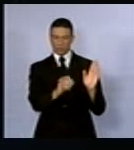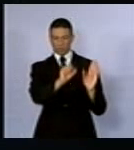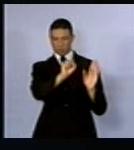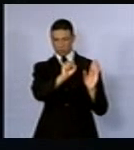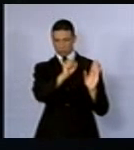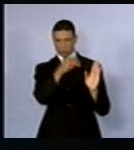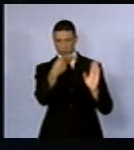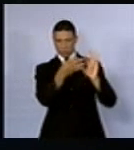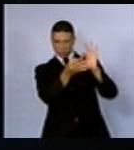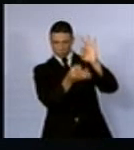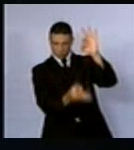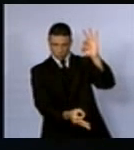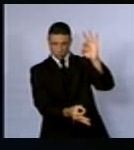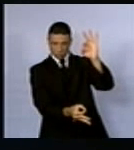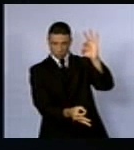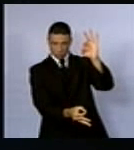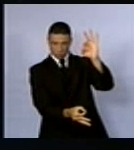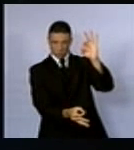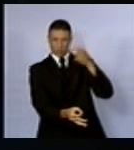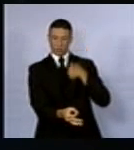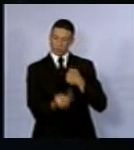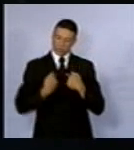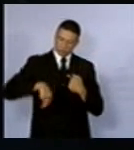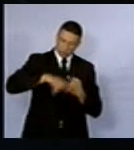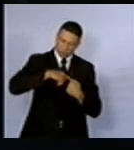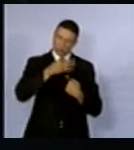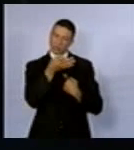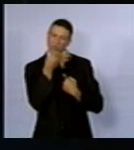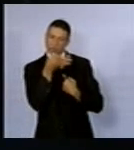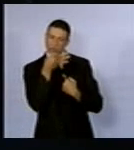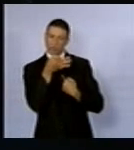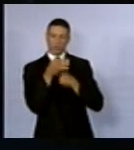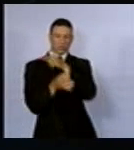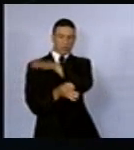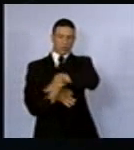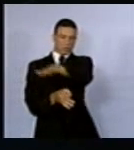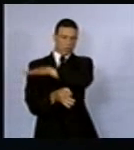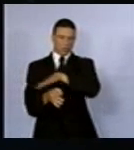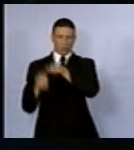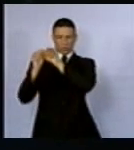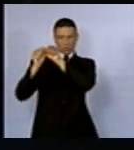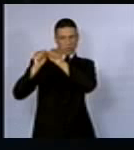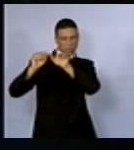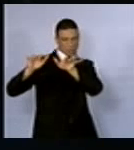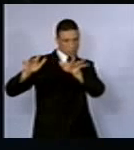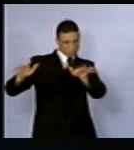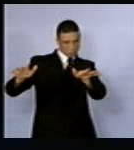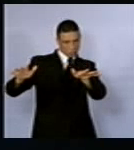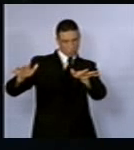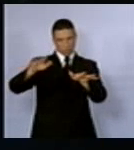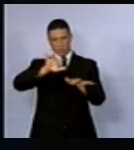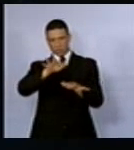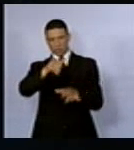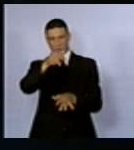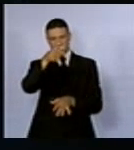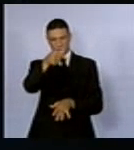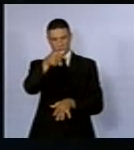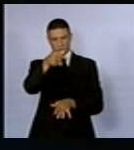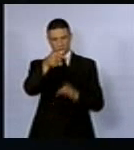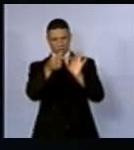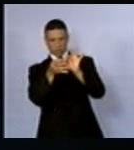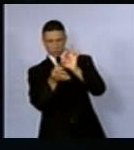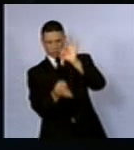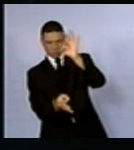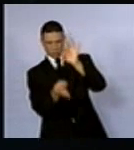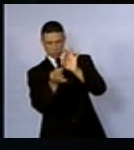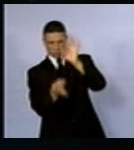83 microteslas. A nossa linha, ali na região, emite, pela circunstância dela, 7 microteslas.